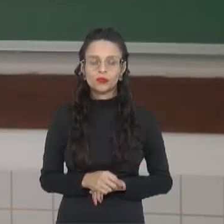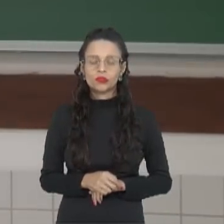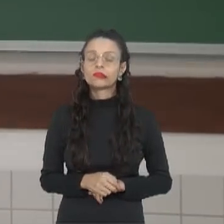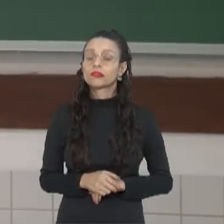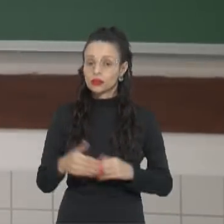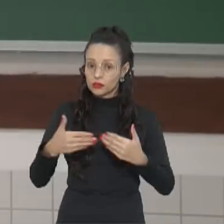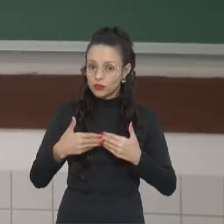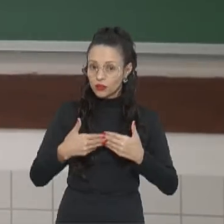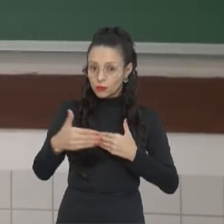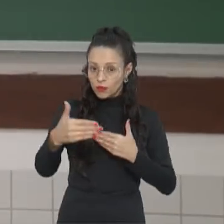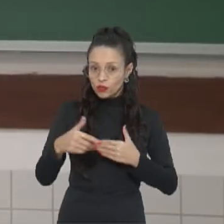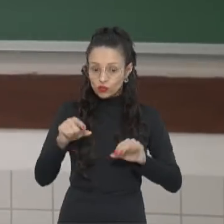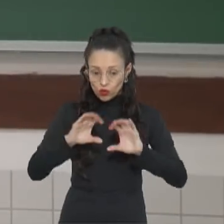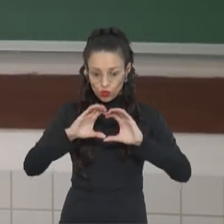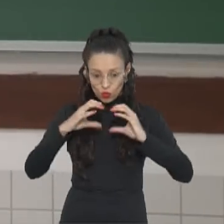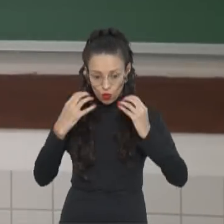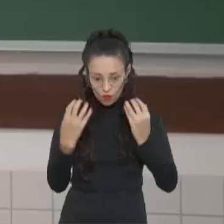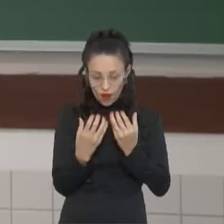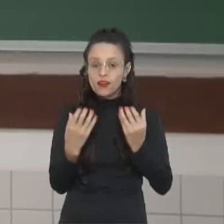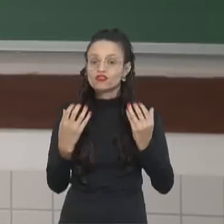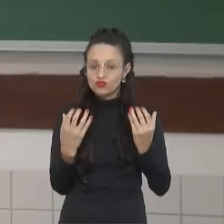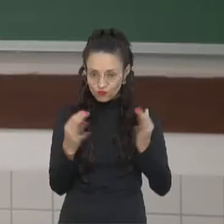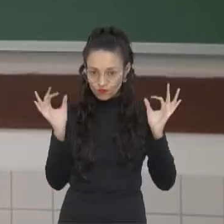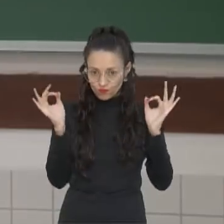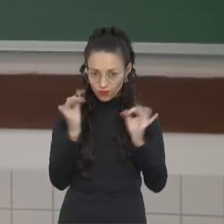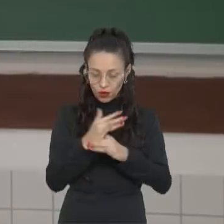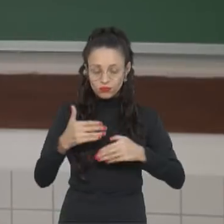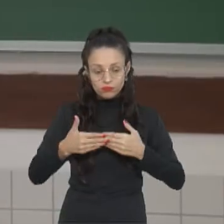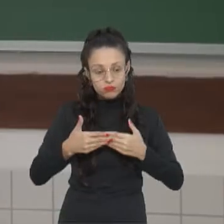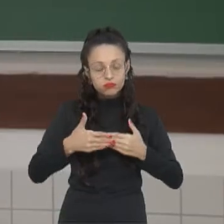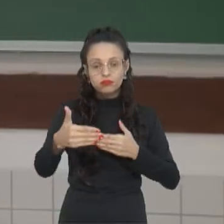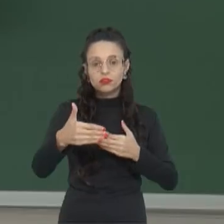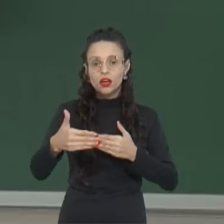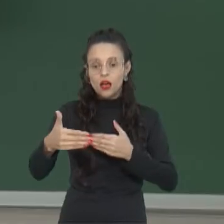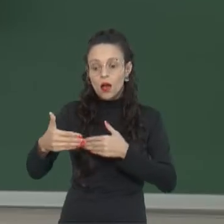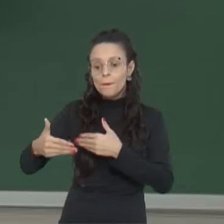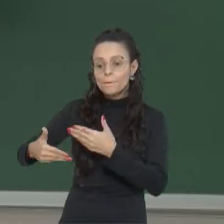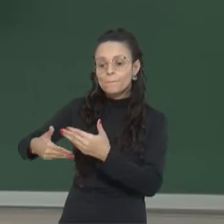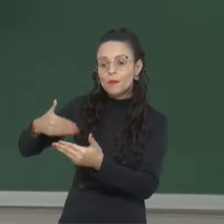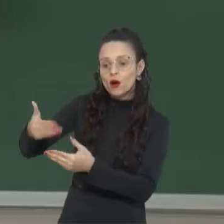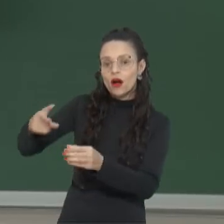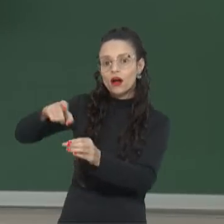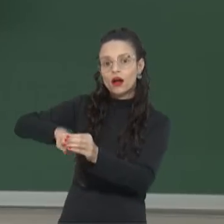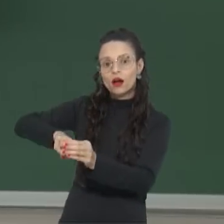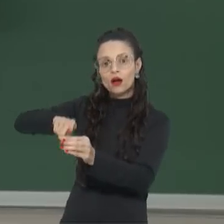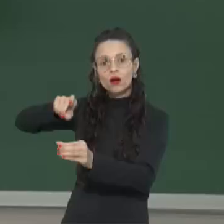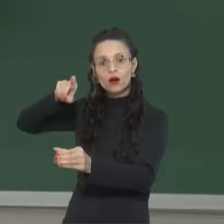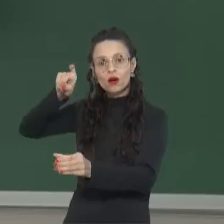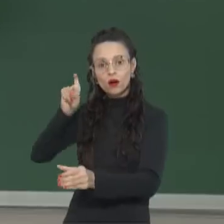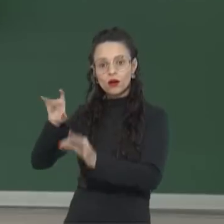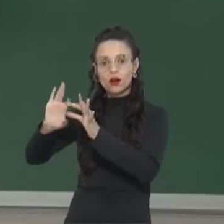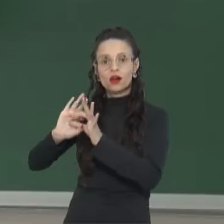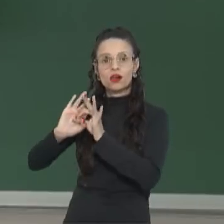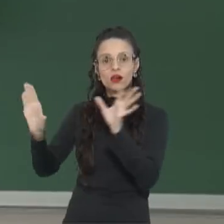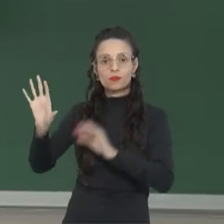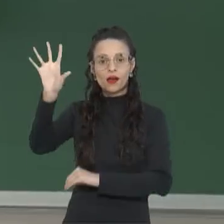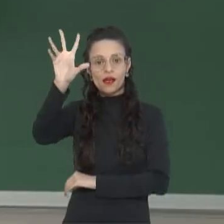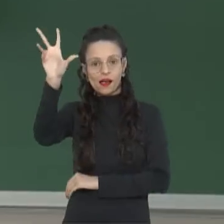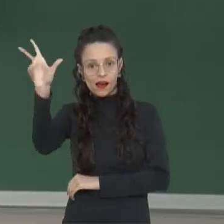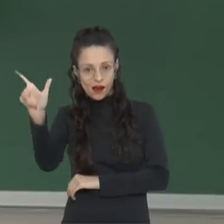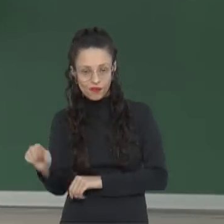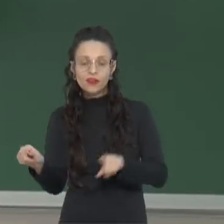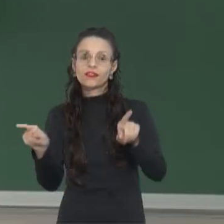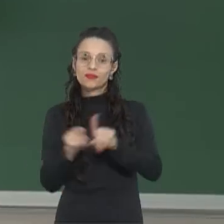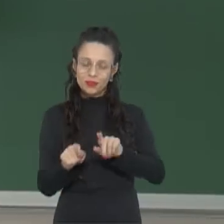Ainda, a partir dessa conferência, o processo de descolonização da África e, claro, da Ásia,